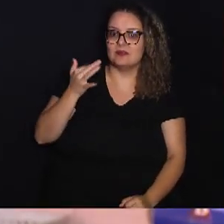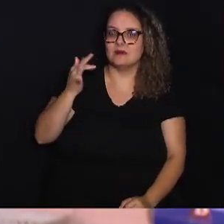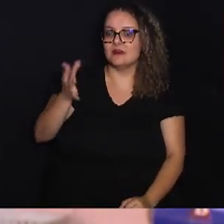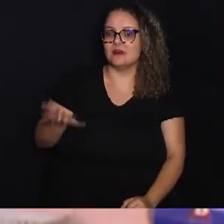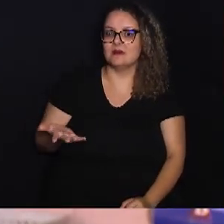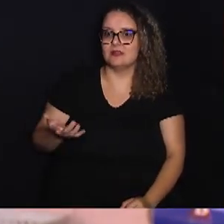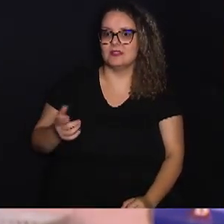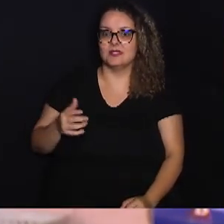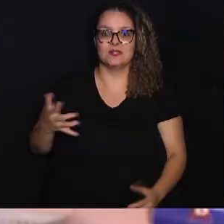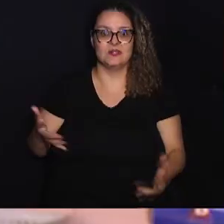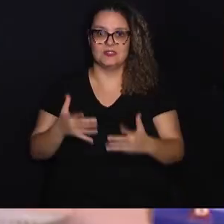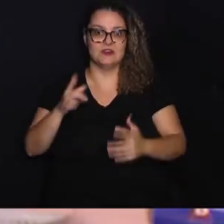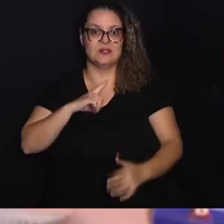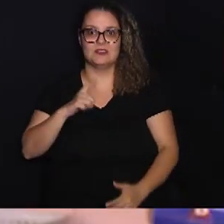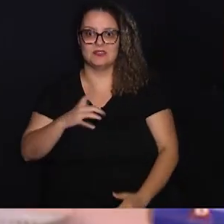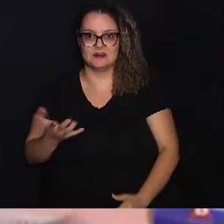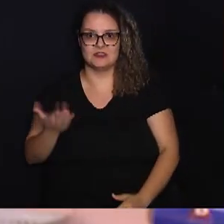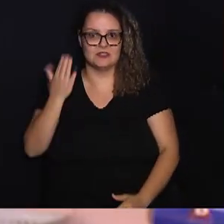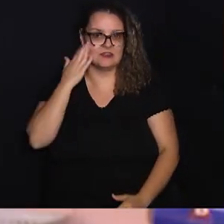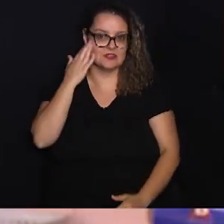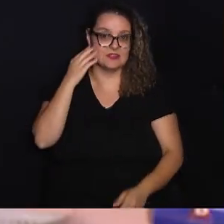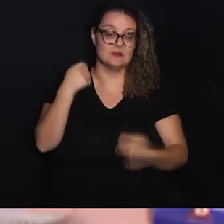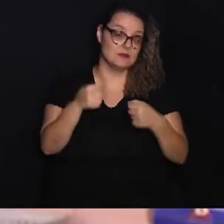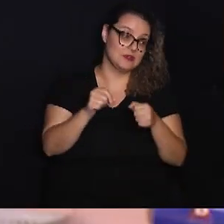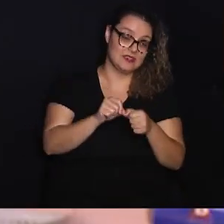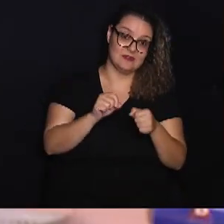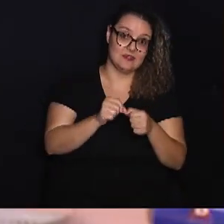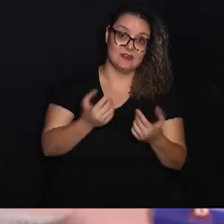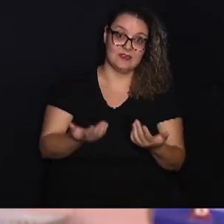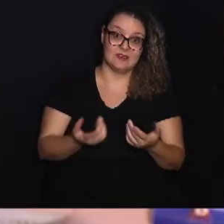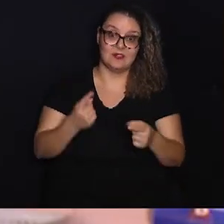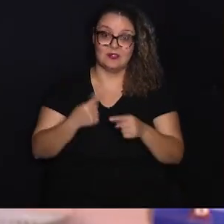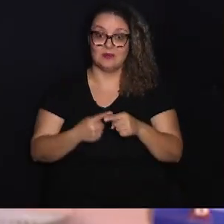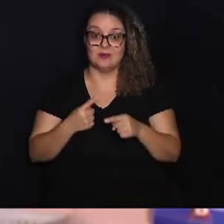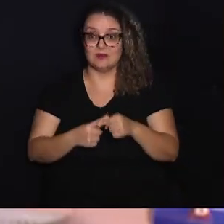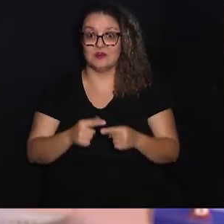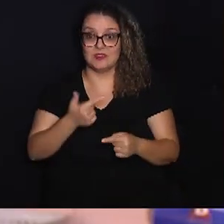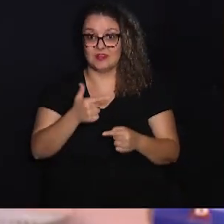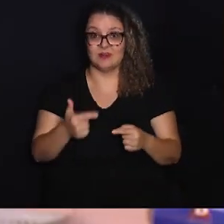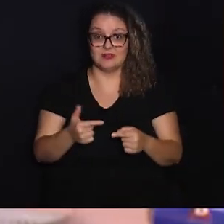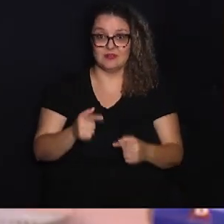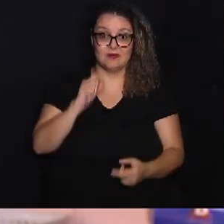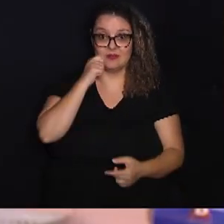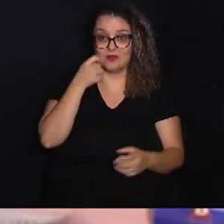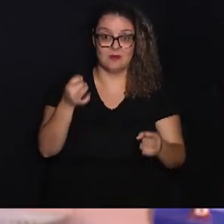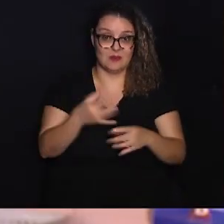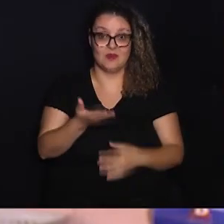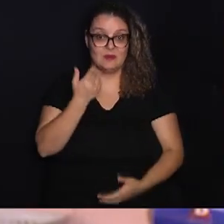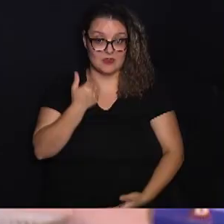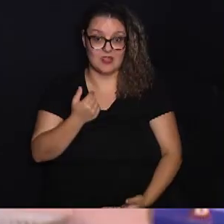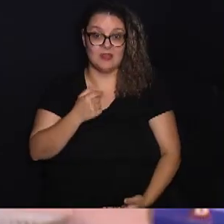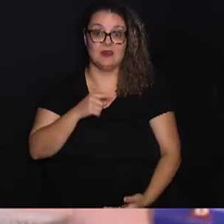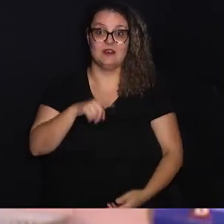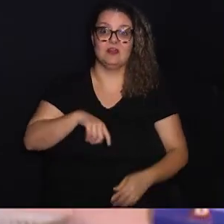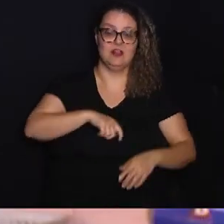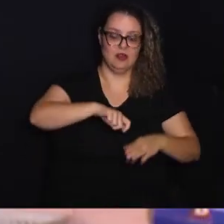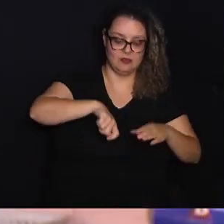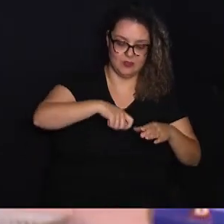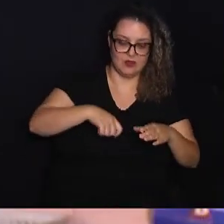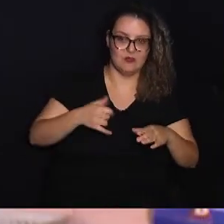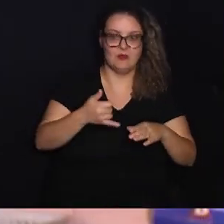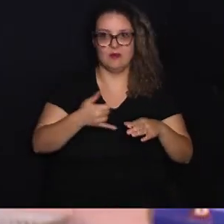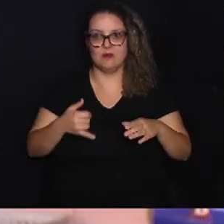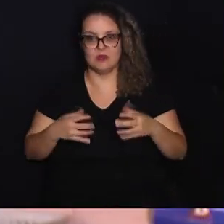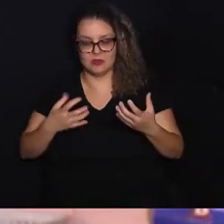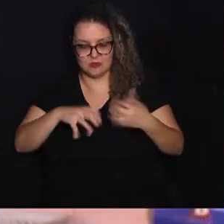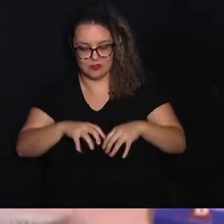tem a iniciativa. Ele já sabe o que ele precisa fazer. Porque ele não pegou um pão pronto e comeu. Ele já foi lá, misturou o óleo, misturou o